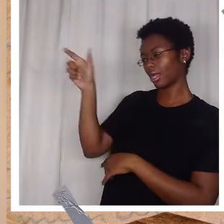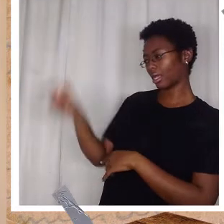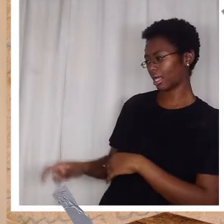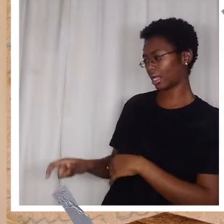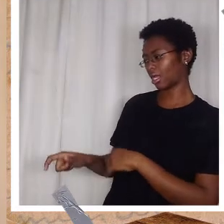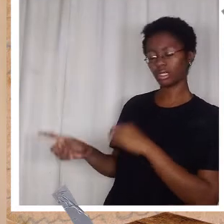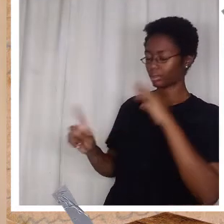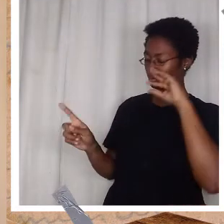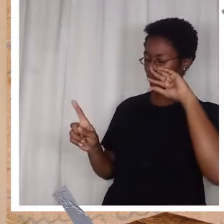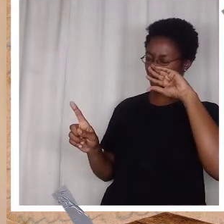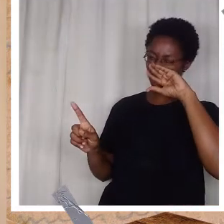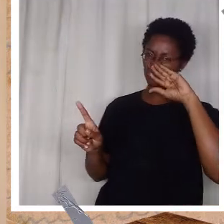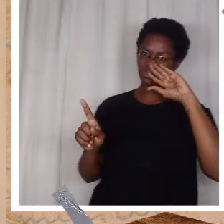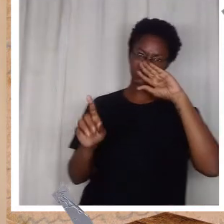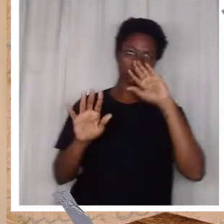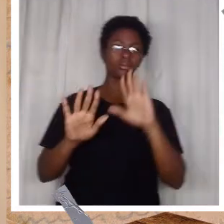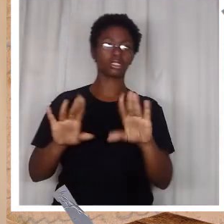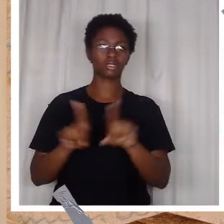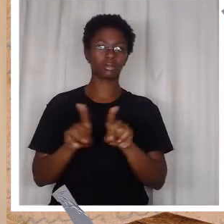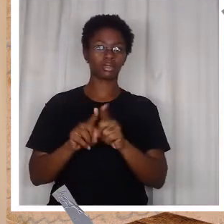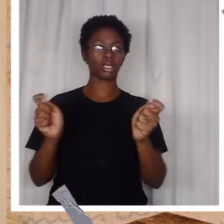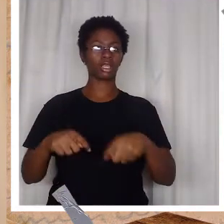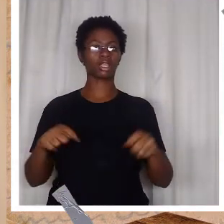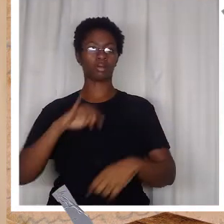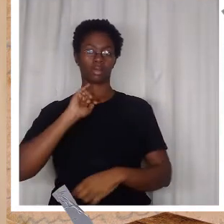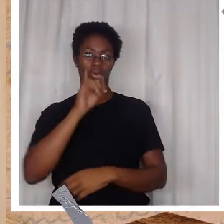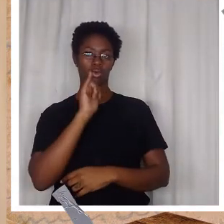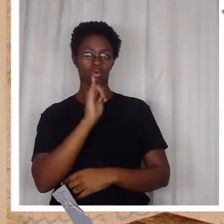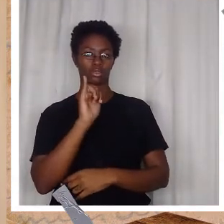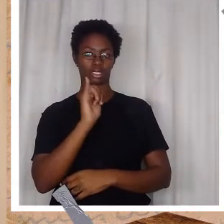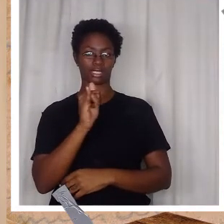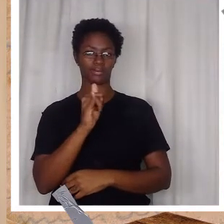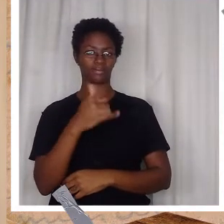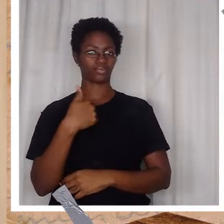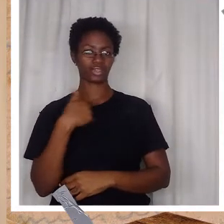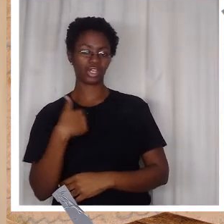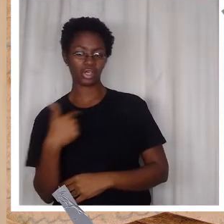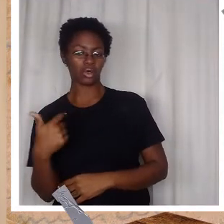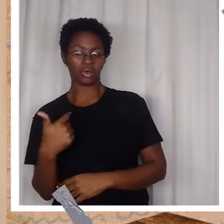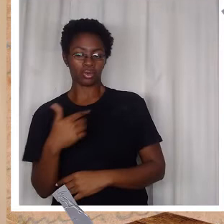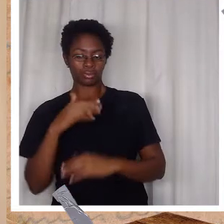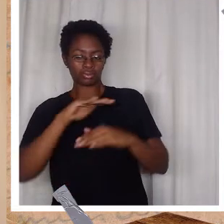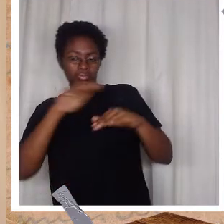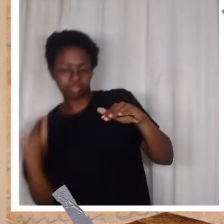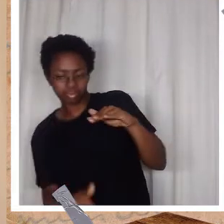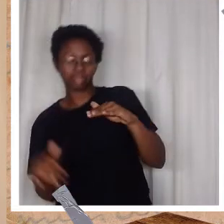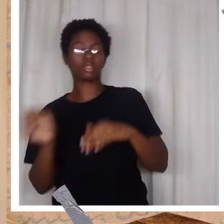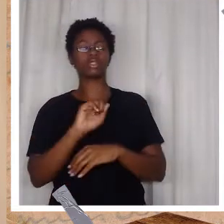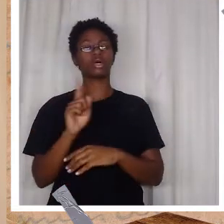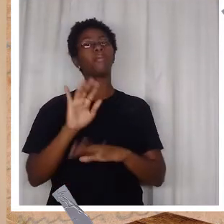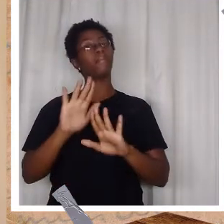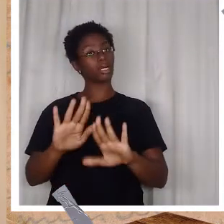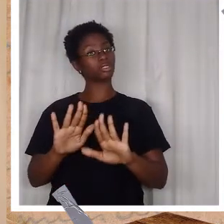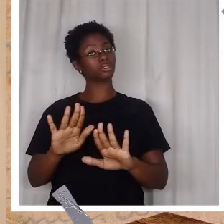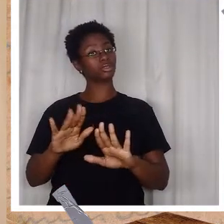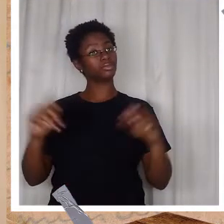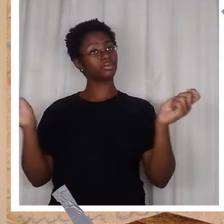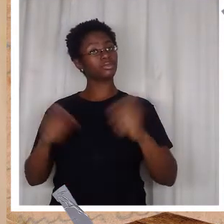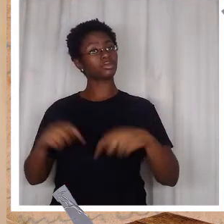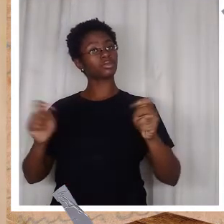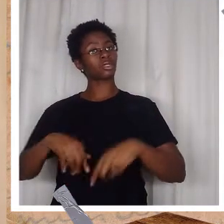ser capaz de contá-la. Eu não me ponho em segundo plano, mas poder ser capaz de